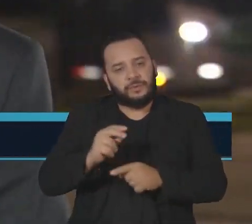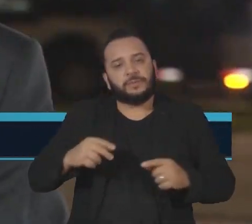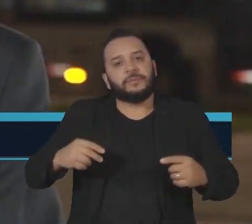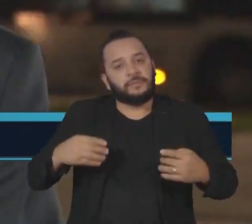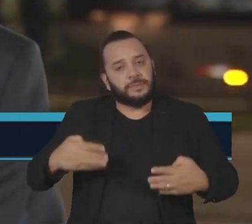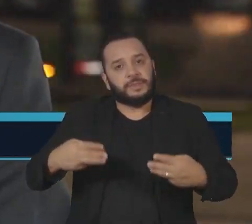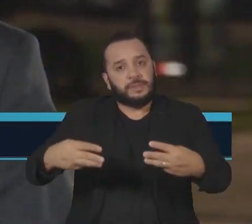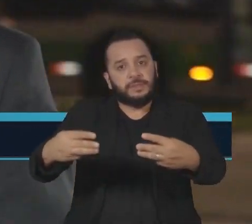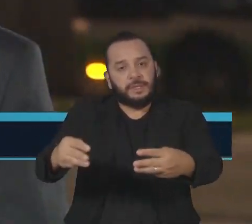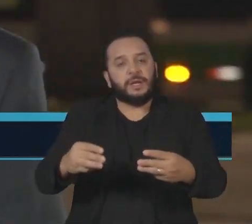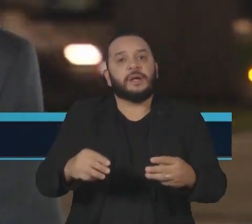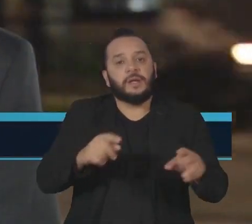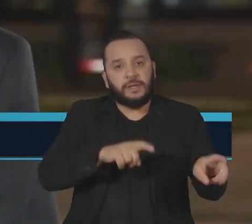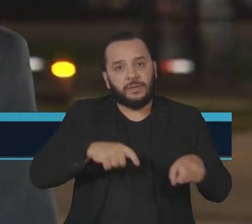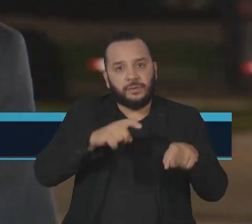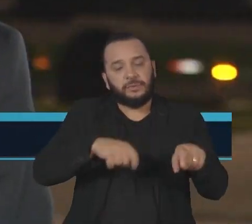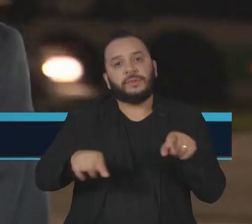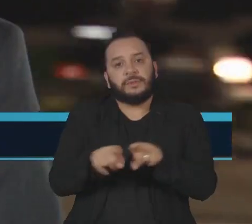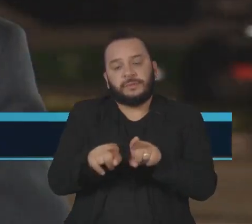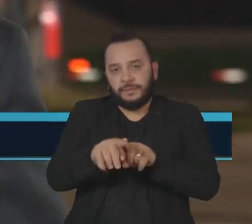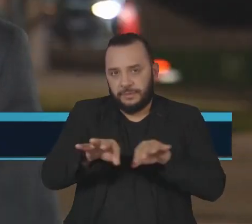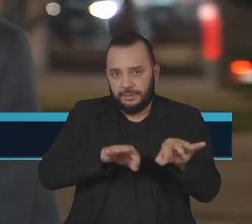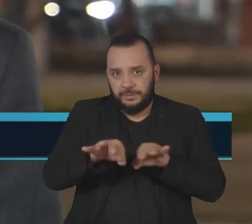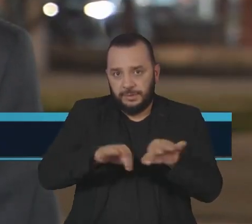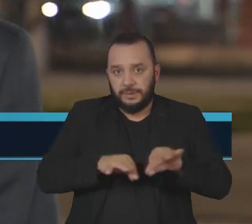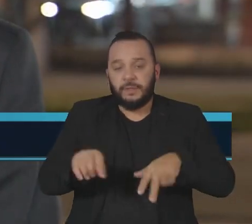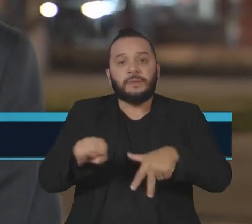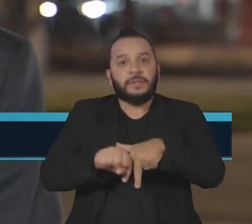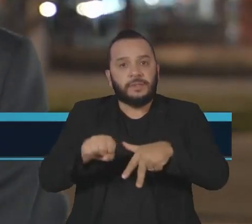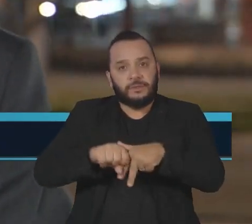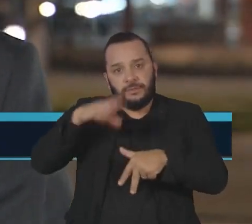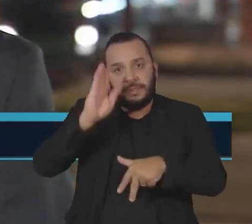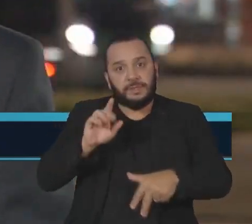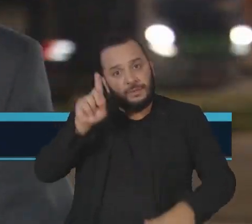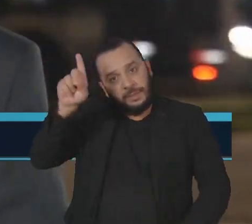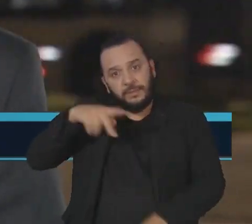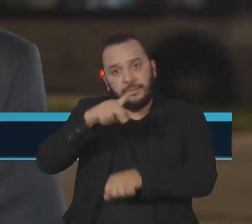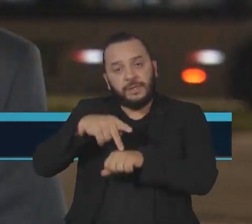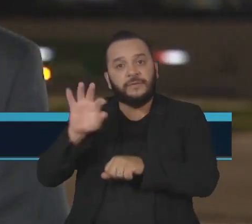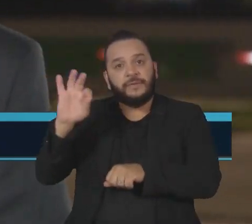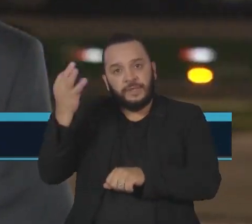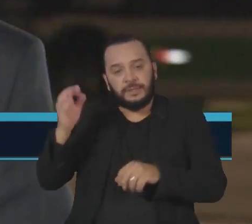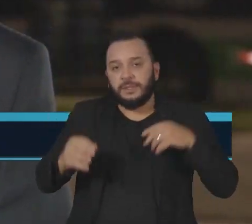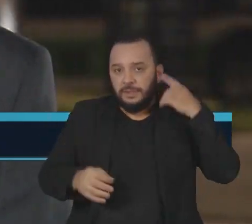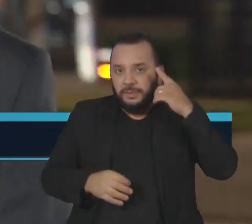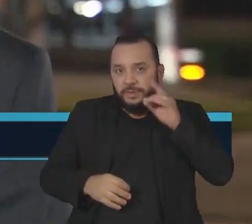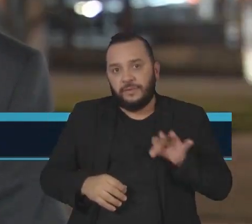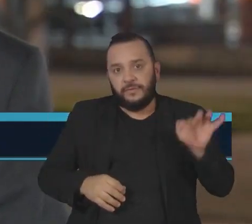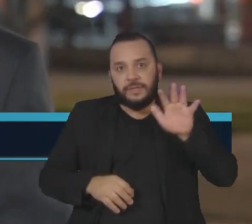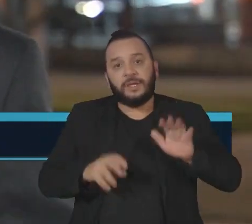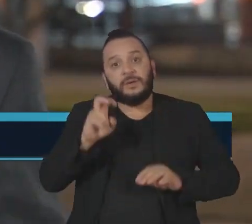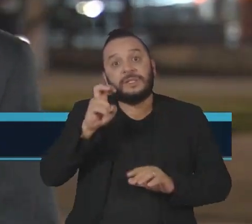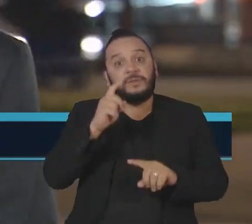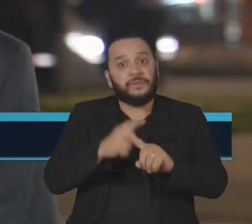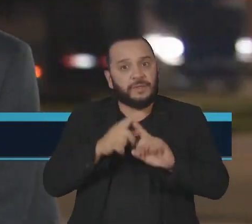ainda embaixador do Brasil na França e deputado federal por 5 mandatos seguidos. E mesmo afastado das funções